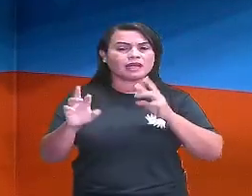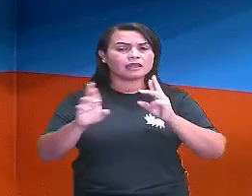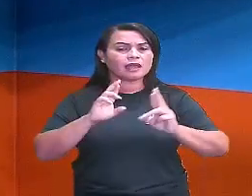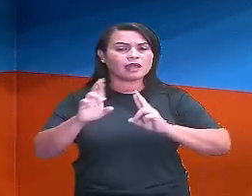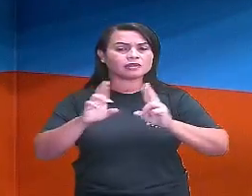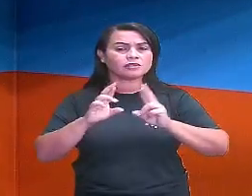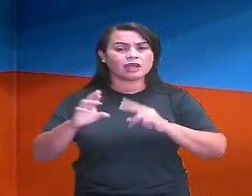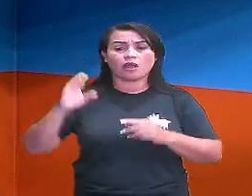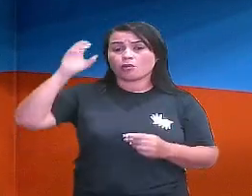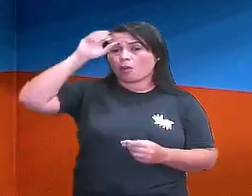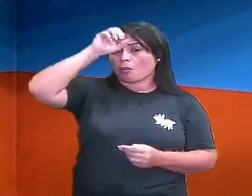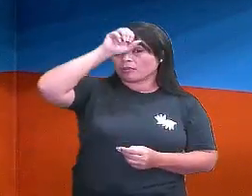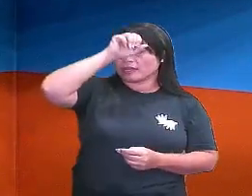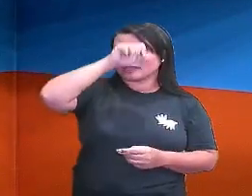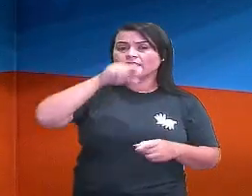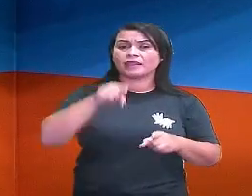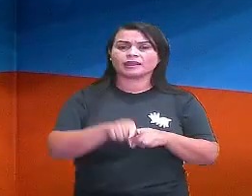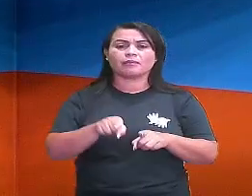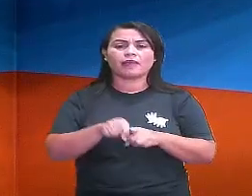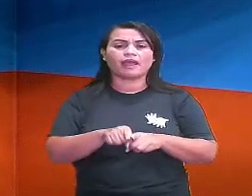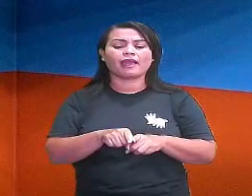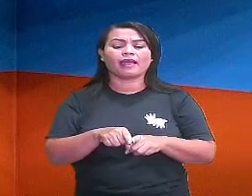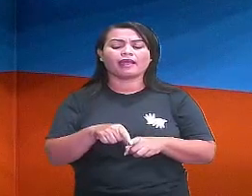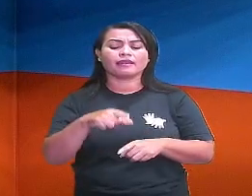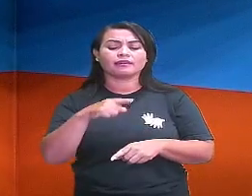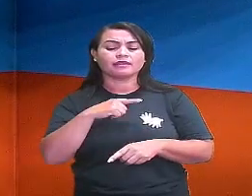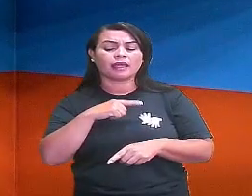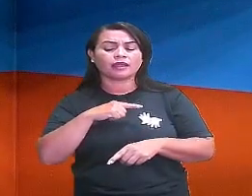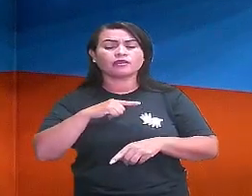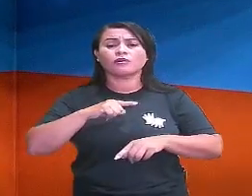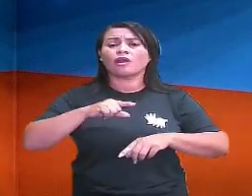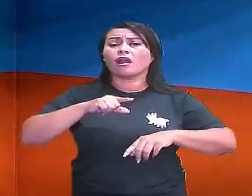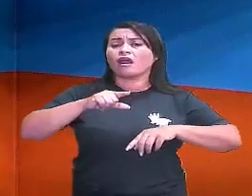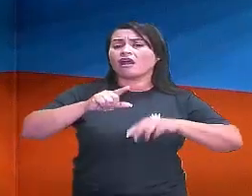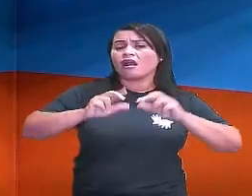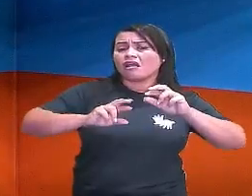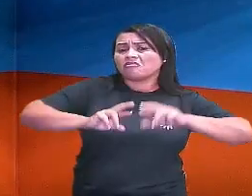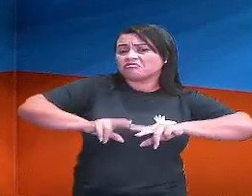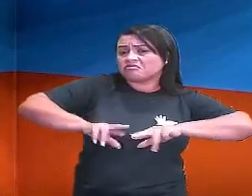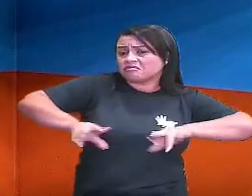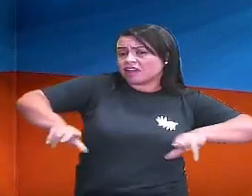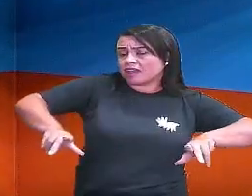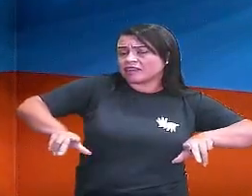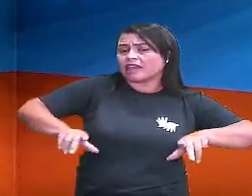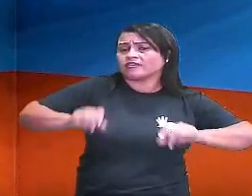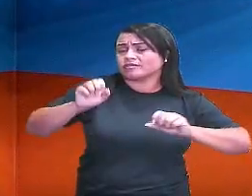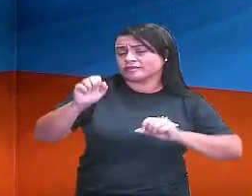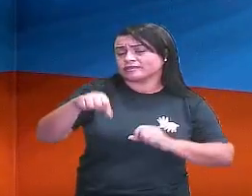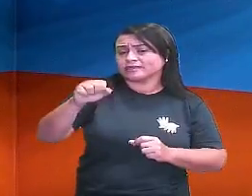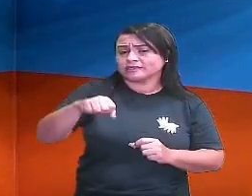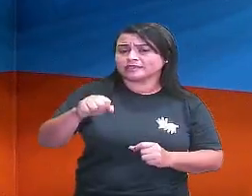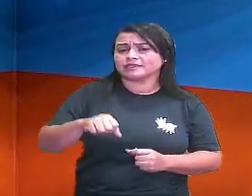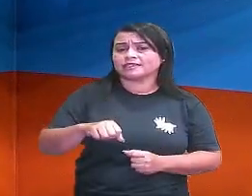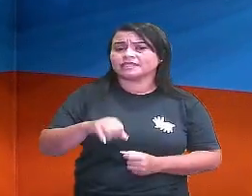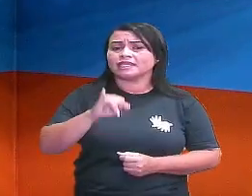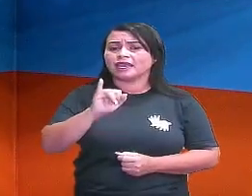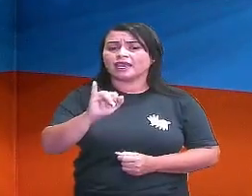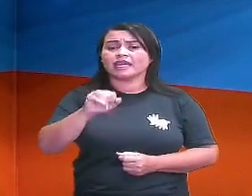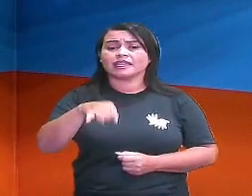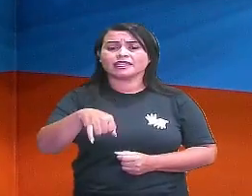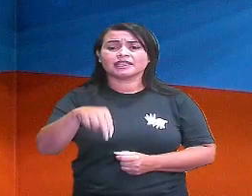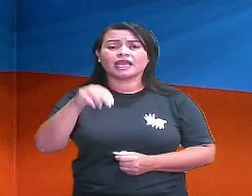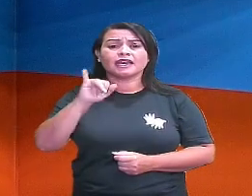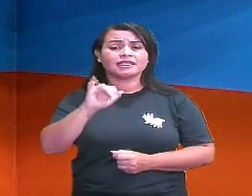entender, compreender bem. Dentro da equação, eu posso usar a variável? Claro, a incógnita ela é uma variável, tá certo? Mas